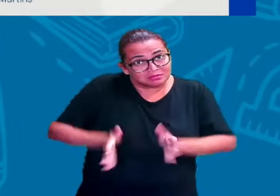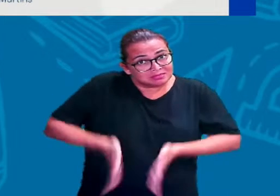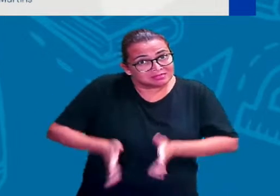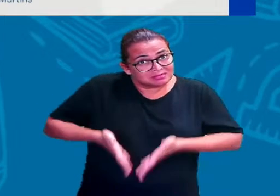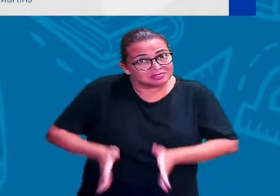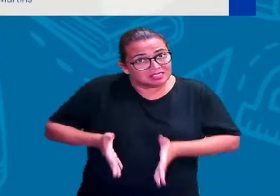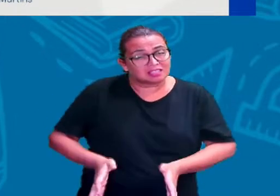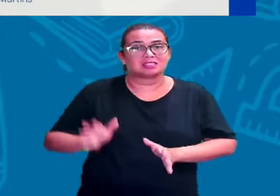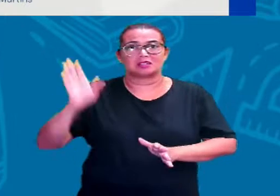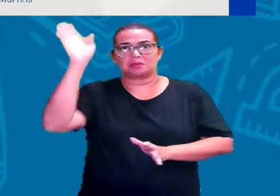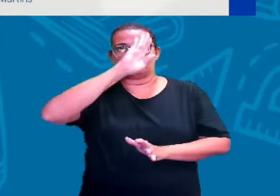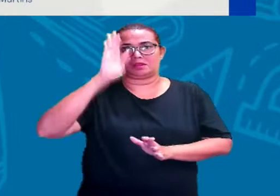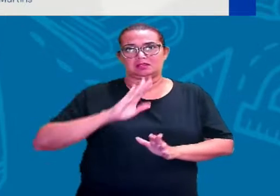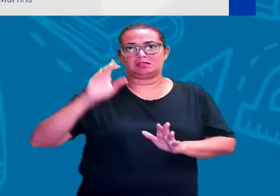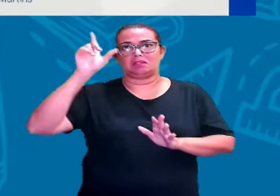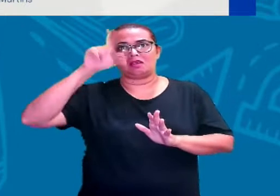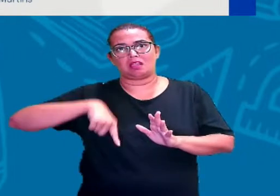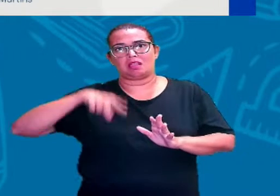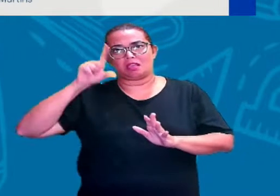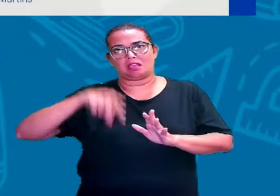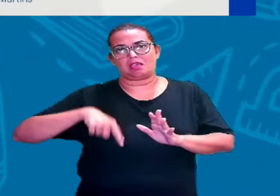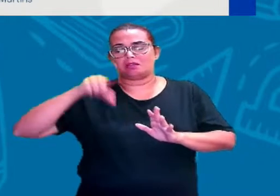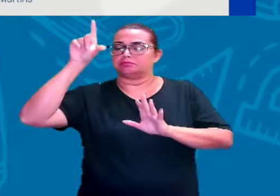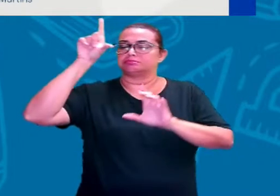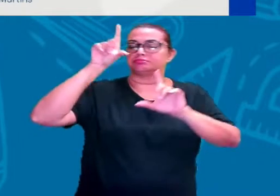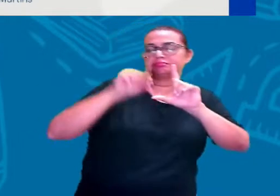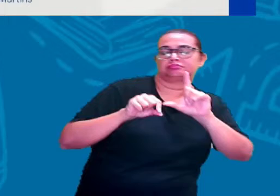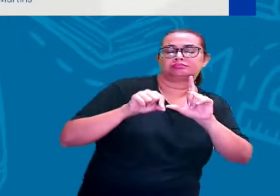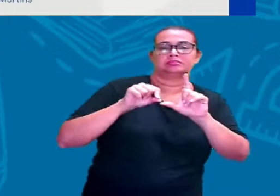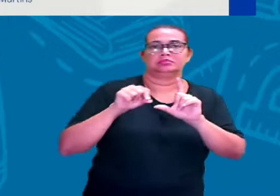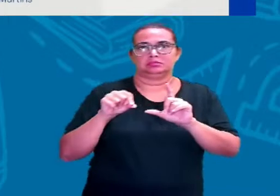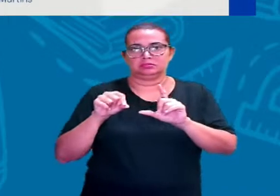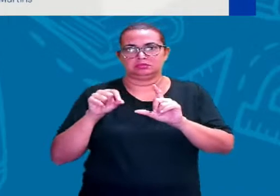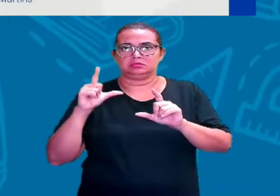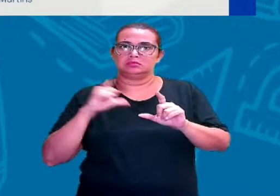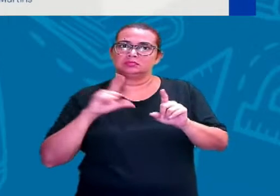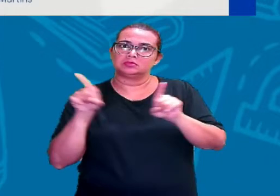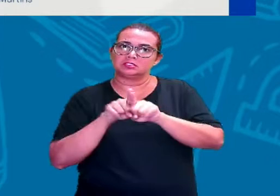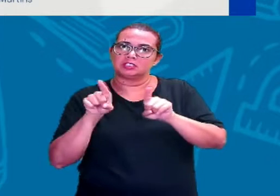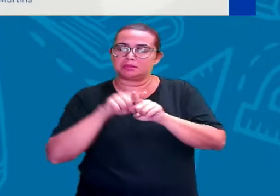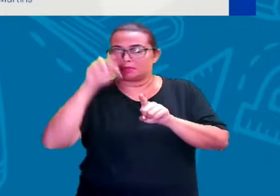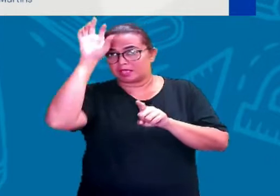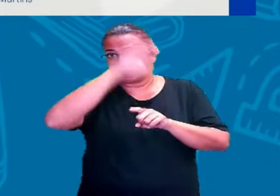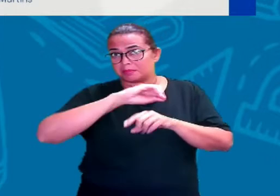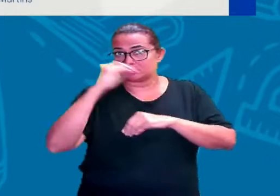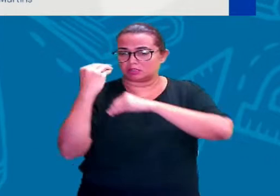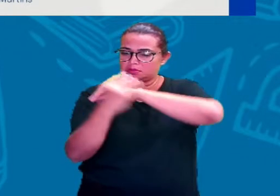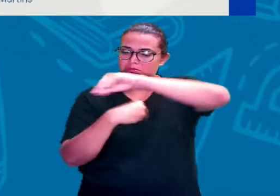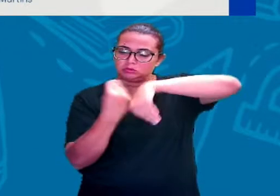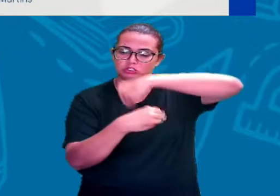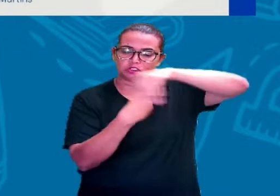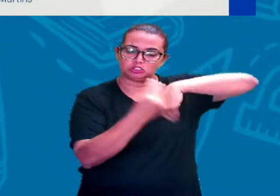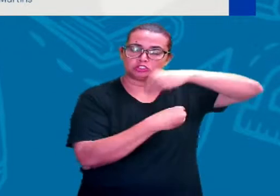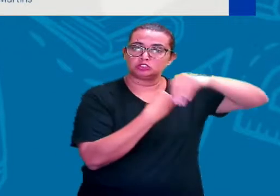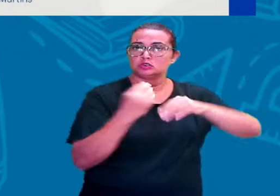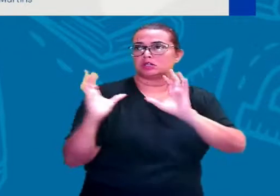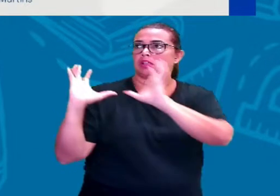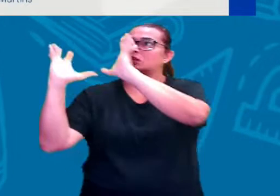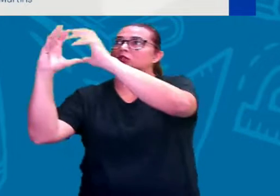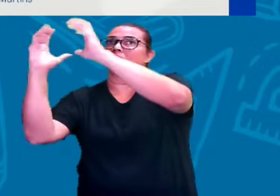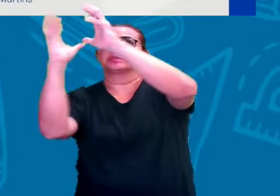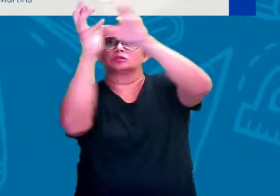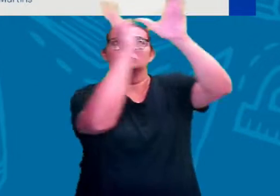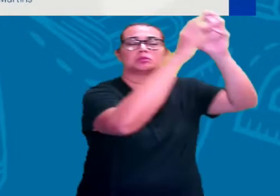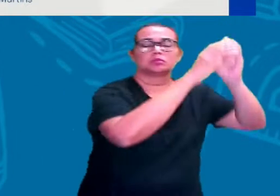é baixa, tá? A gente viu também que nós somos uma mistura de povos, né? Então, dos povos originários, né, os